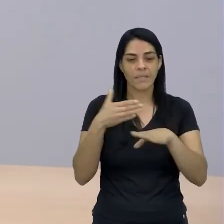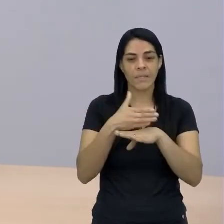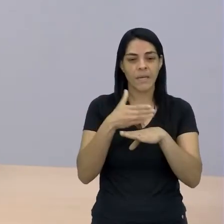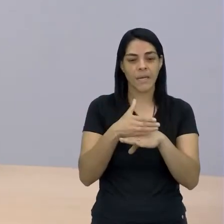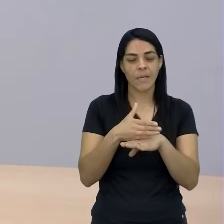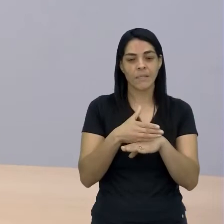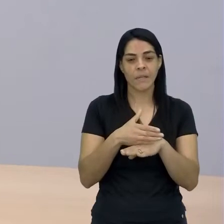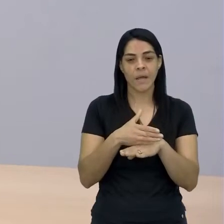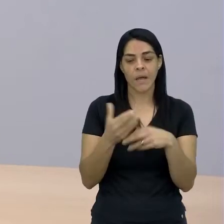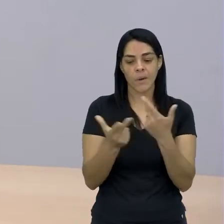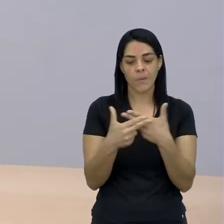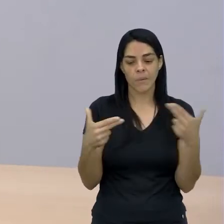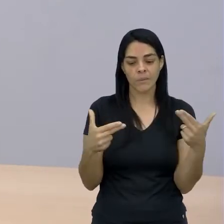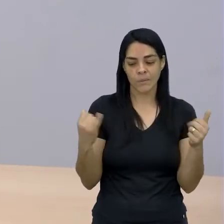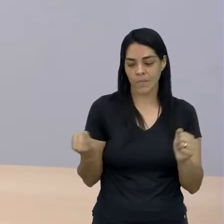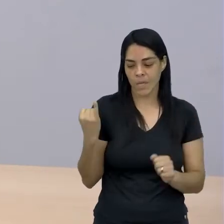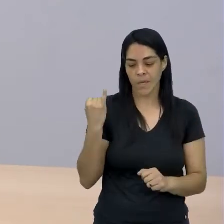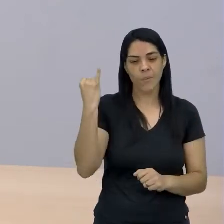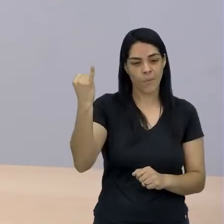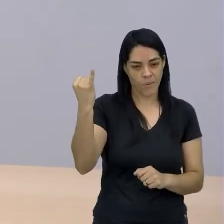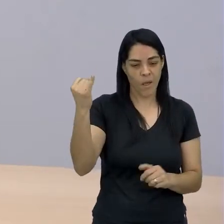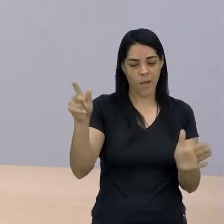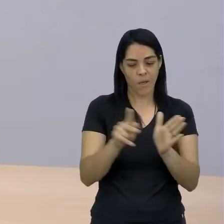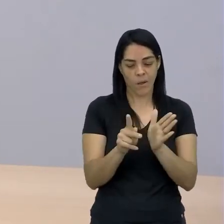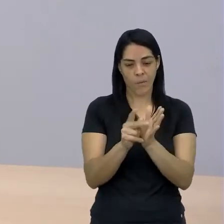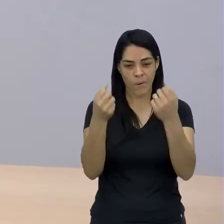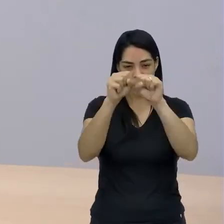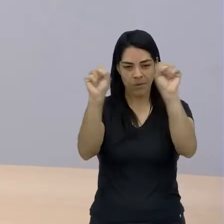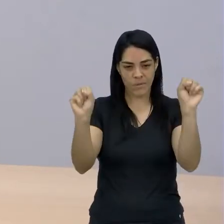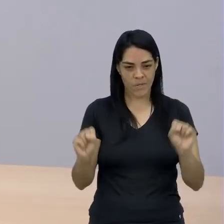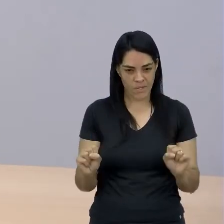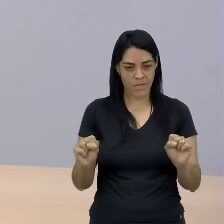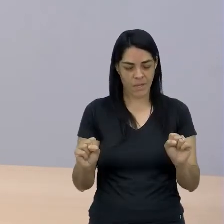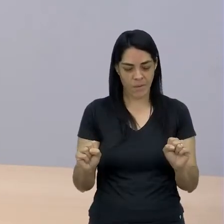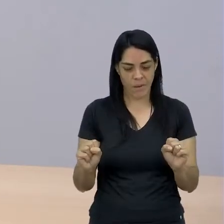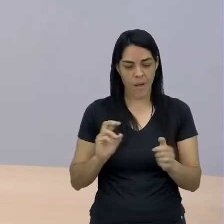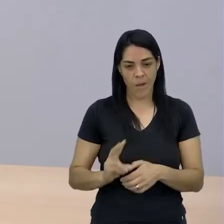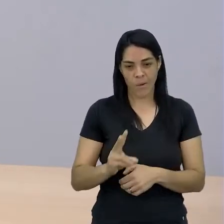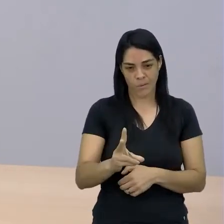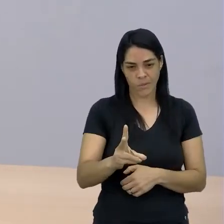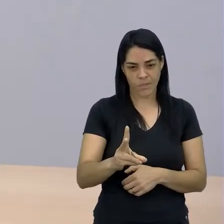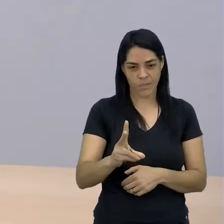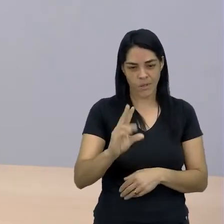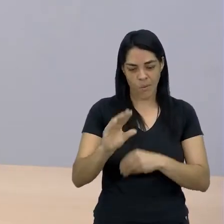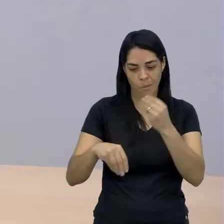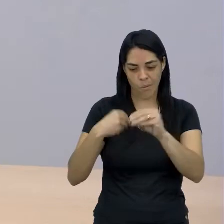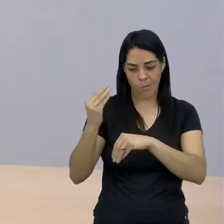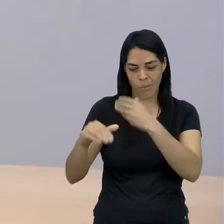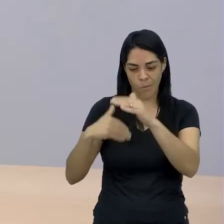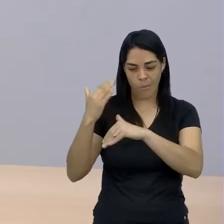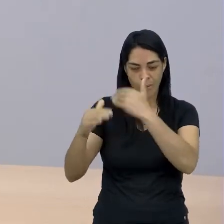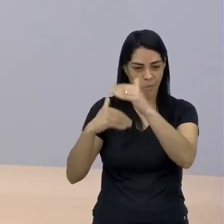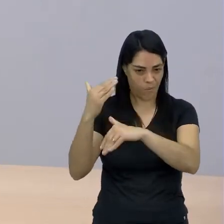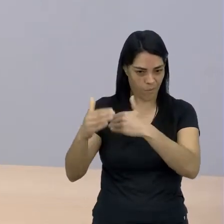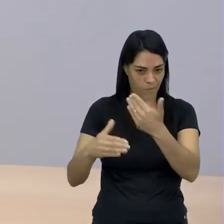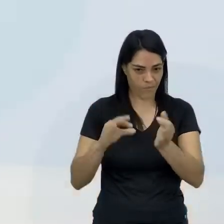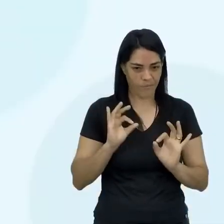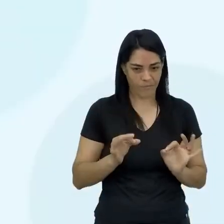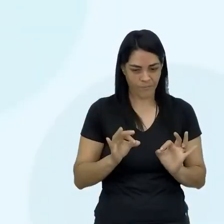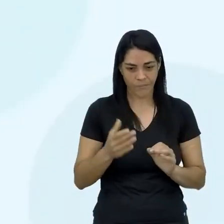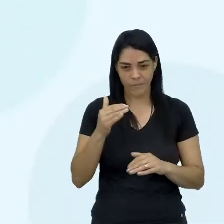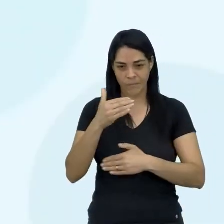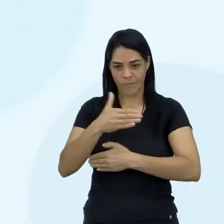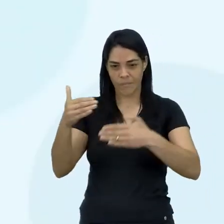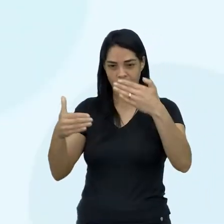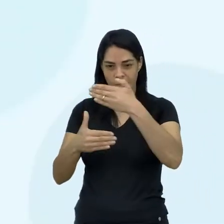algo imprescindível para que o sistema continue se reproduzindo, beleza? Vamos lá para o LED. Olha